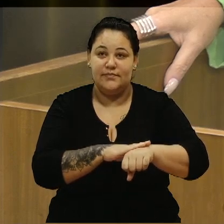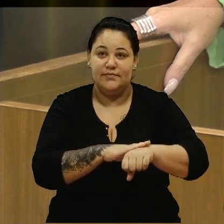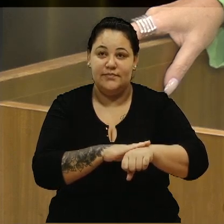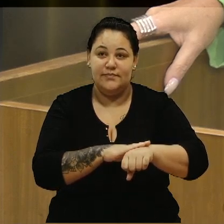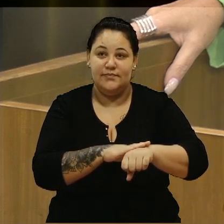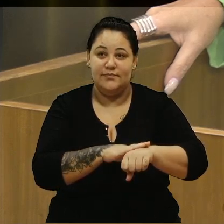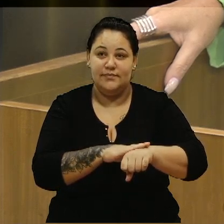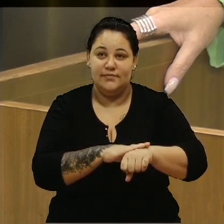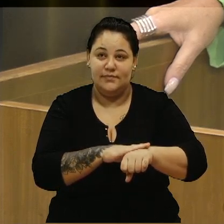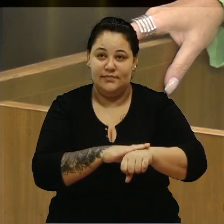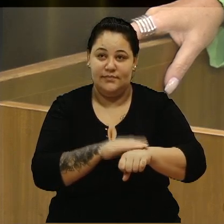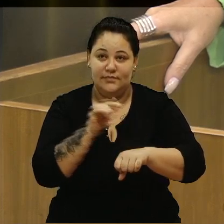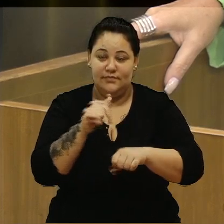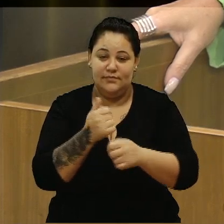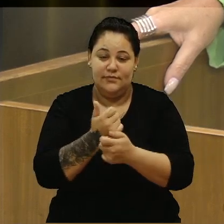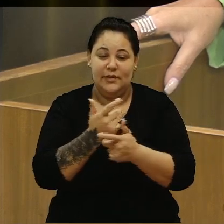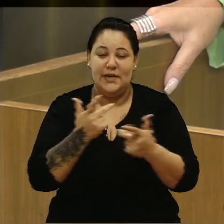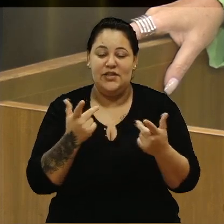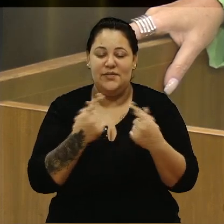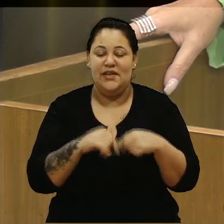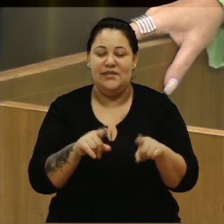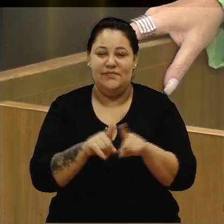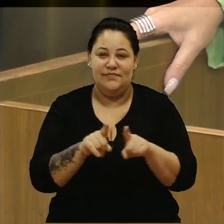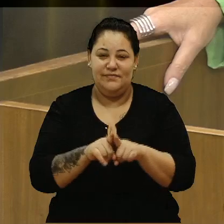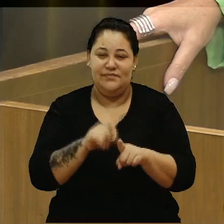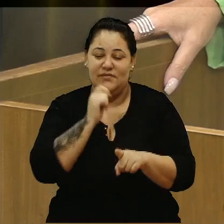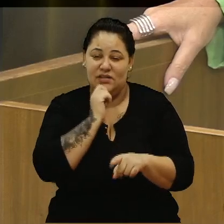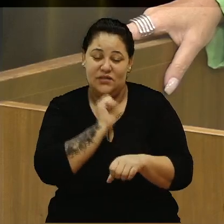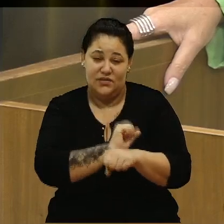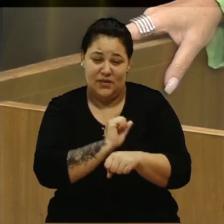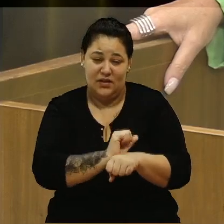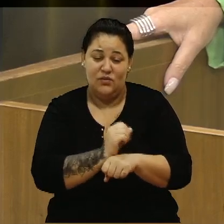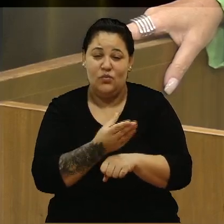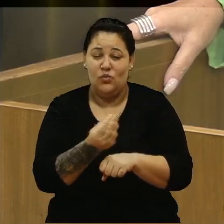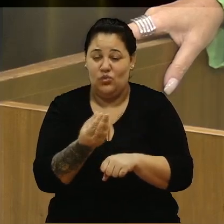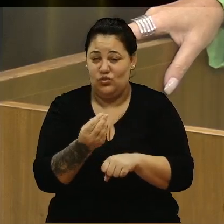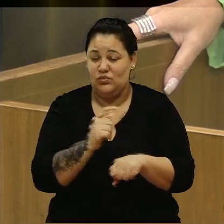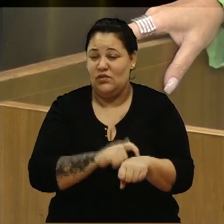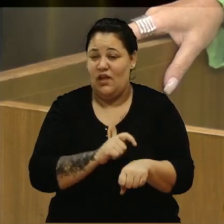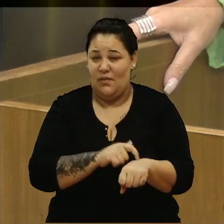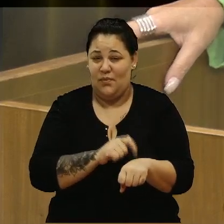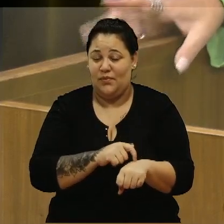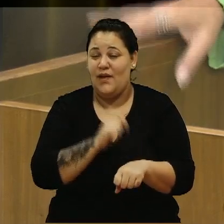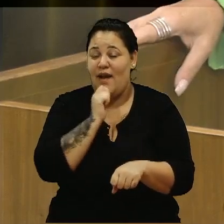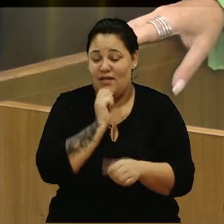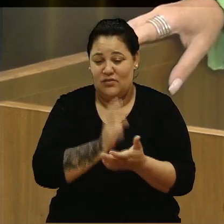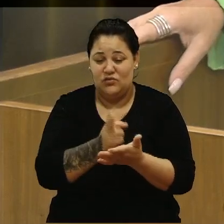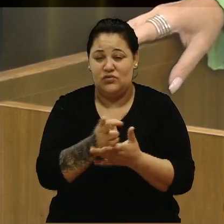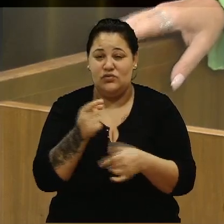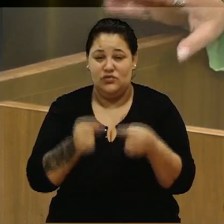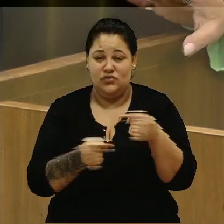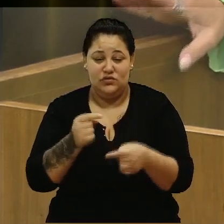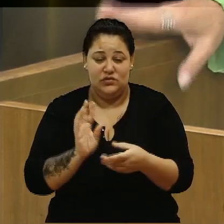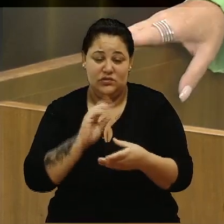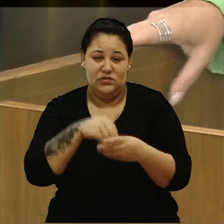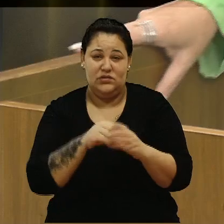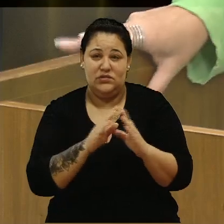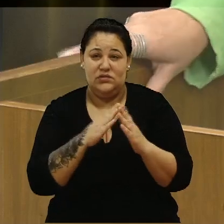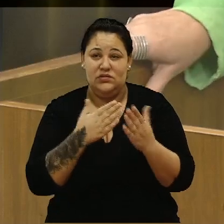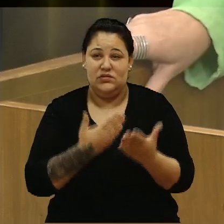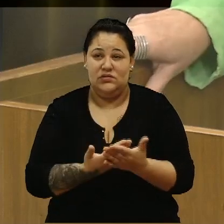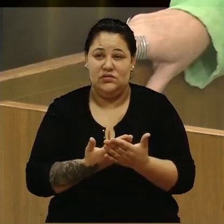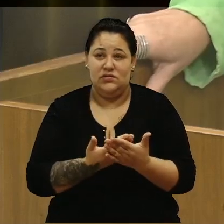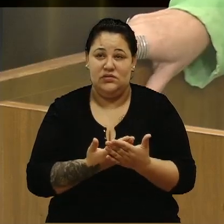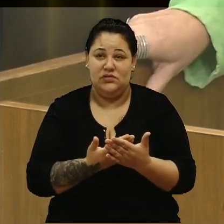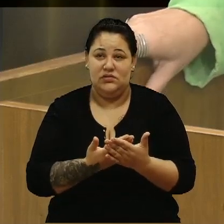dessa situação que ainda, e espero que por muito tempo, seja debatida nas escolas, que é a questão